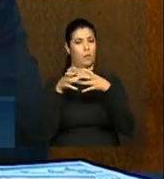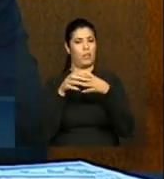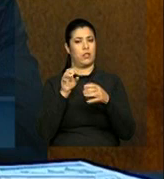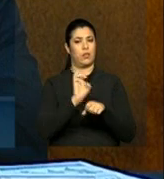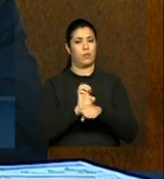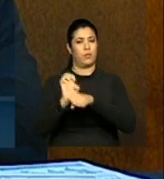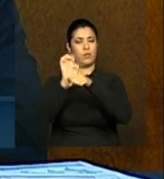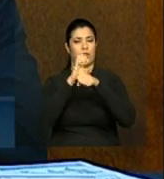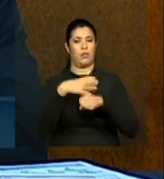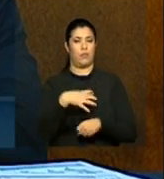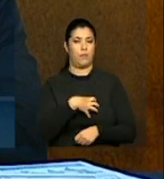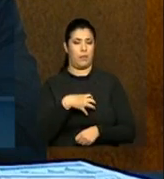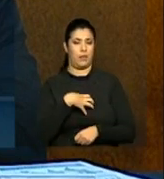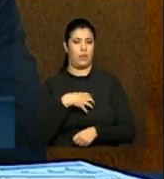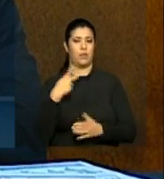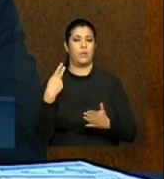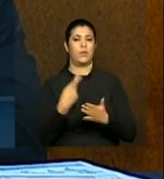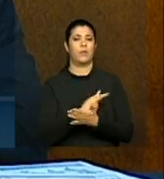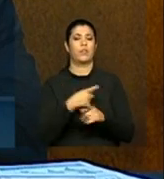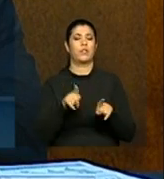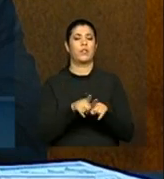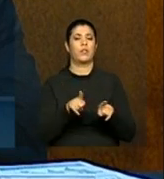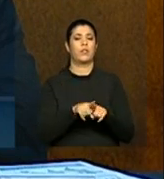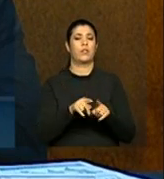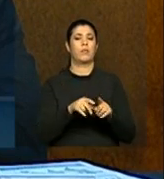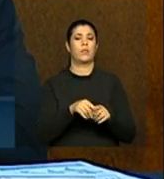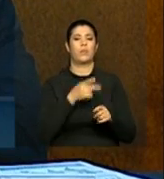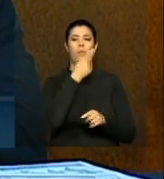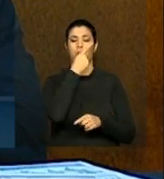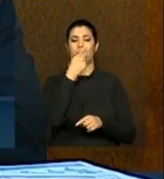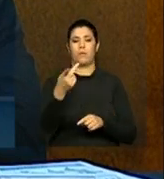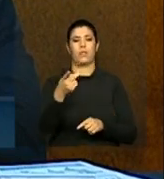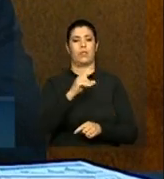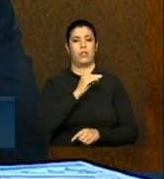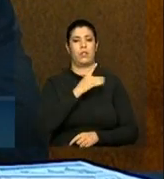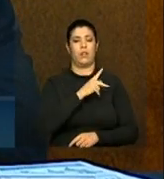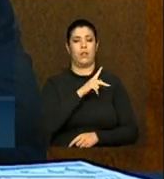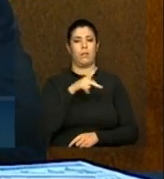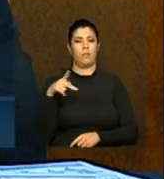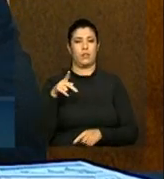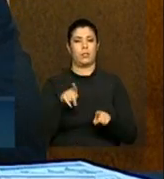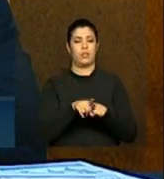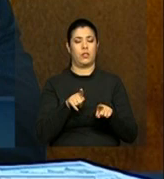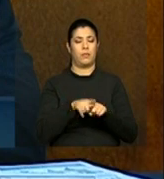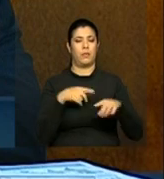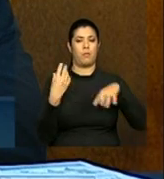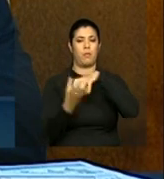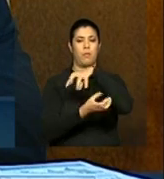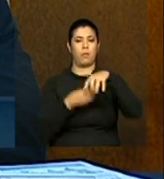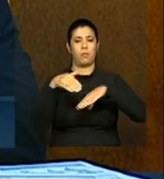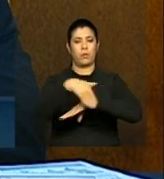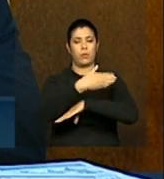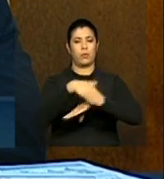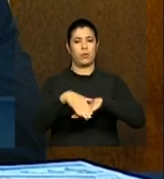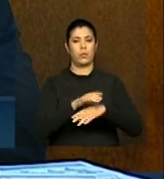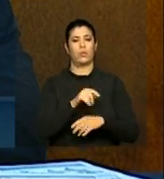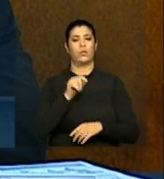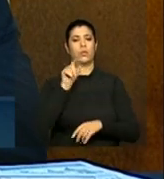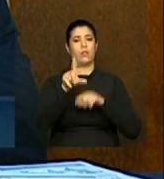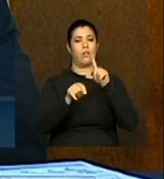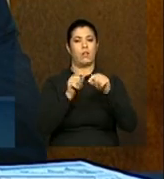o exemplo do que aconteceu na agenda da presidenta com a população em situação de rua e movimento nacional de catadores na semana